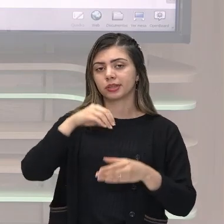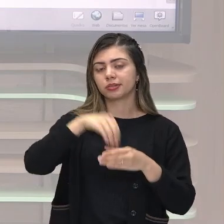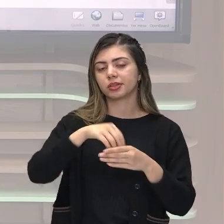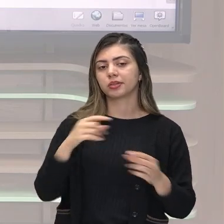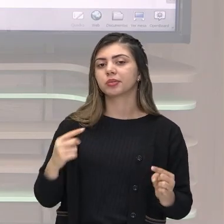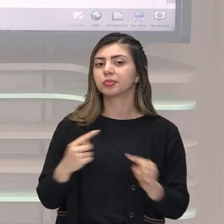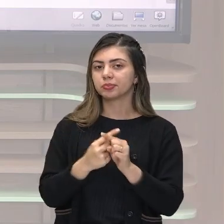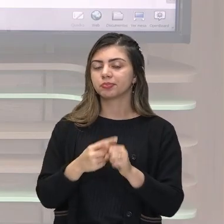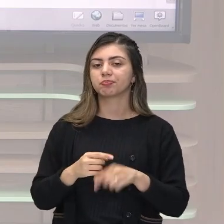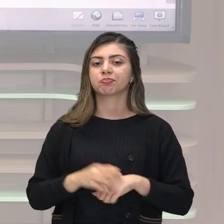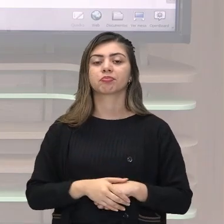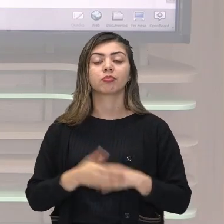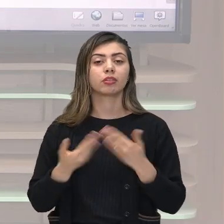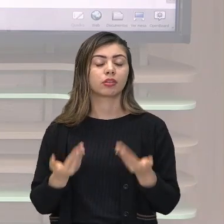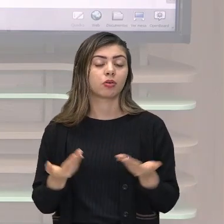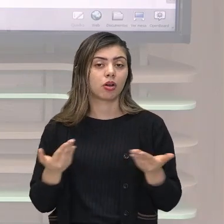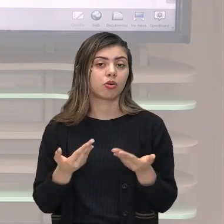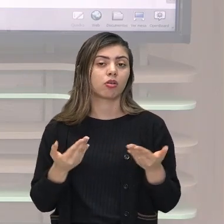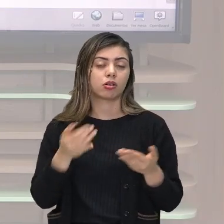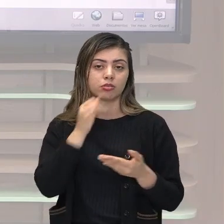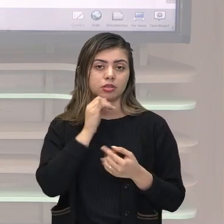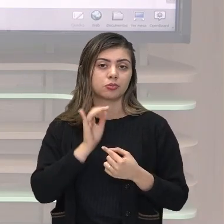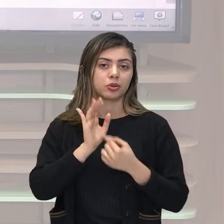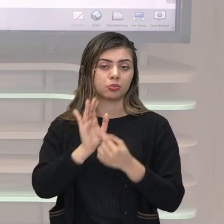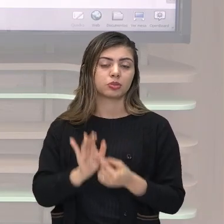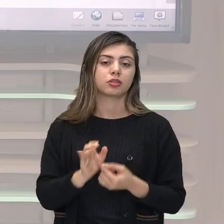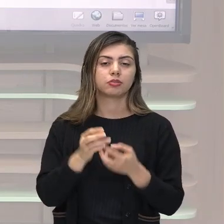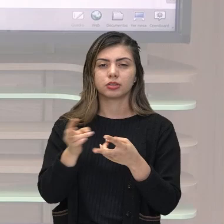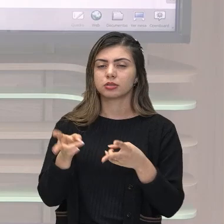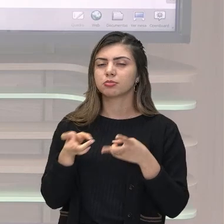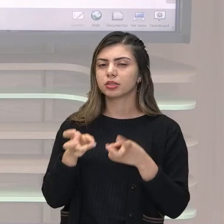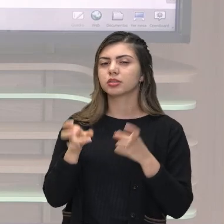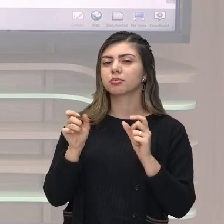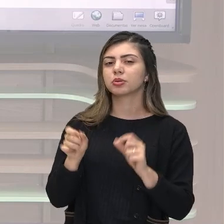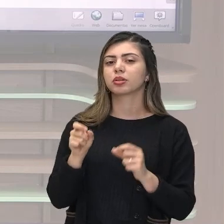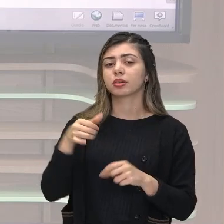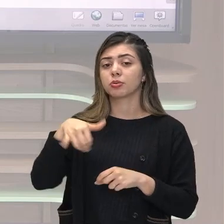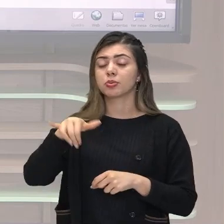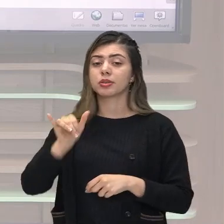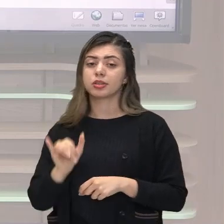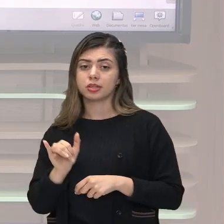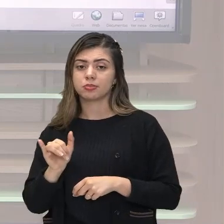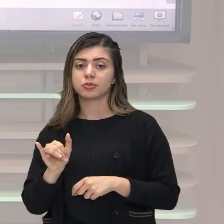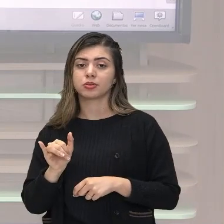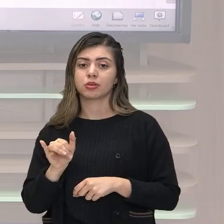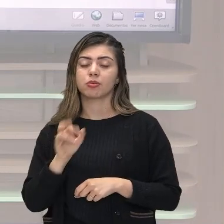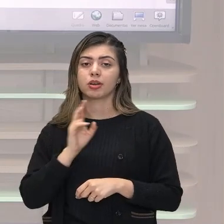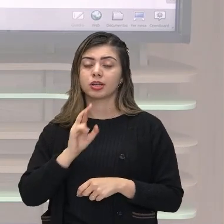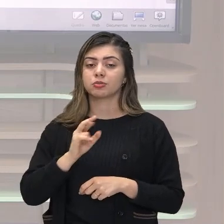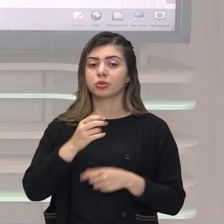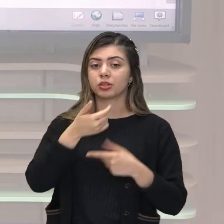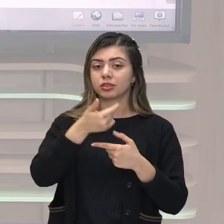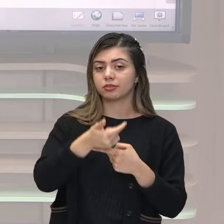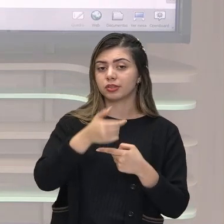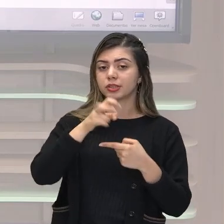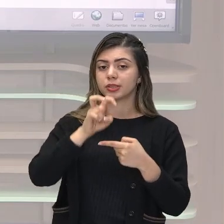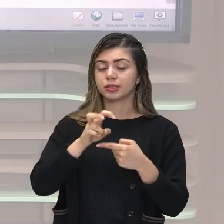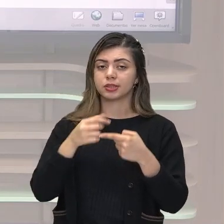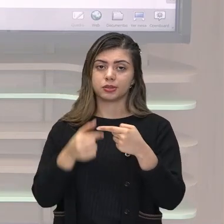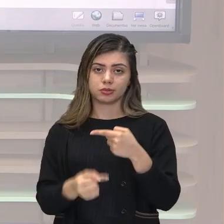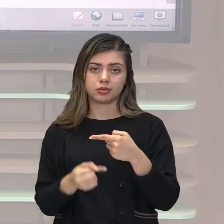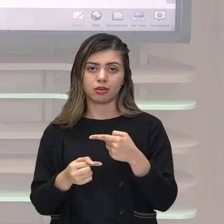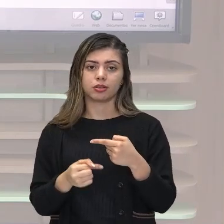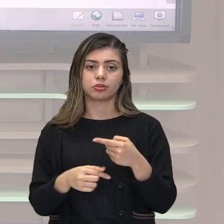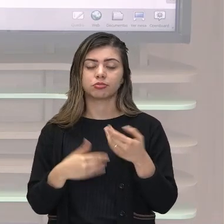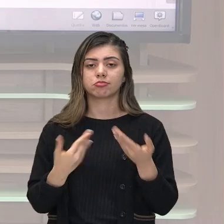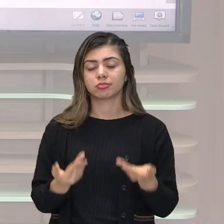proporção. Nessa aqui especificamente, reparem que o nosso valor de y é 25 sobre 7, que é justamente